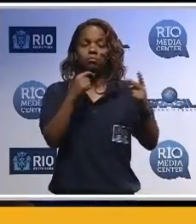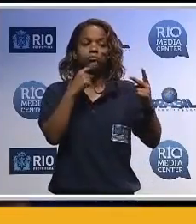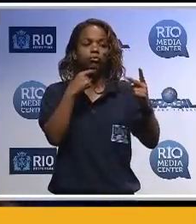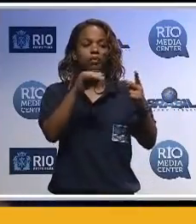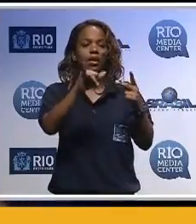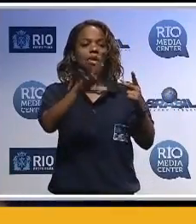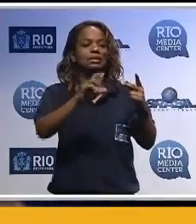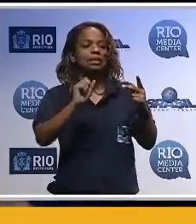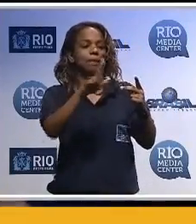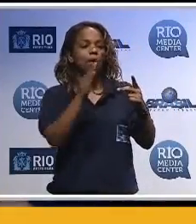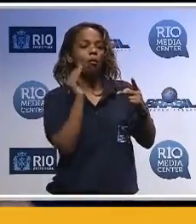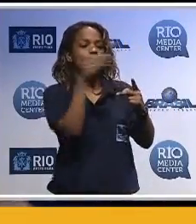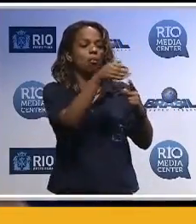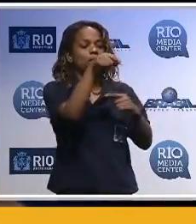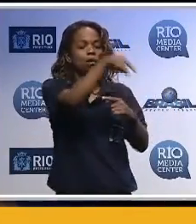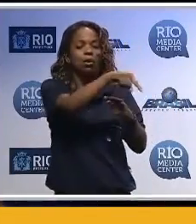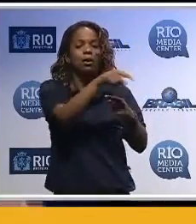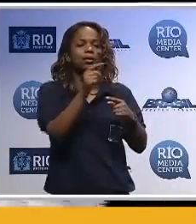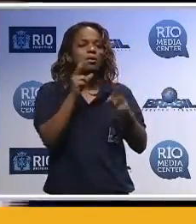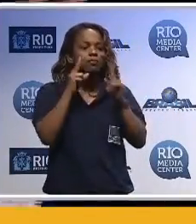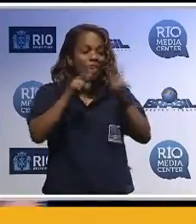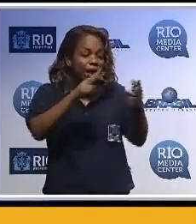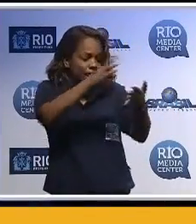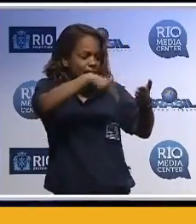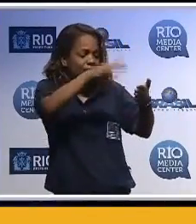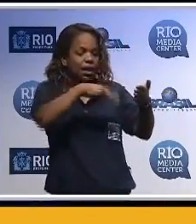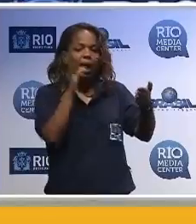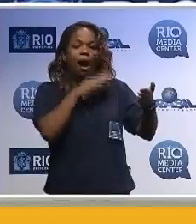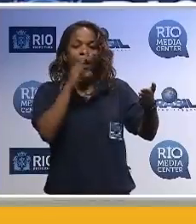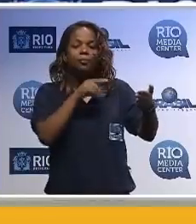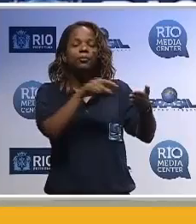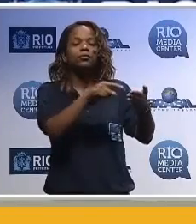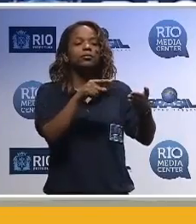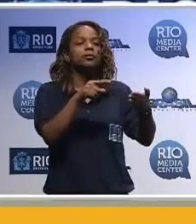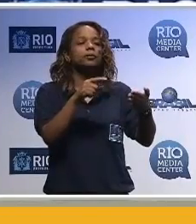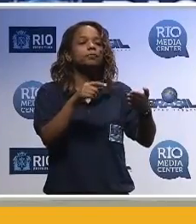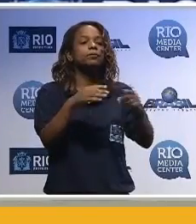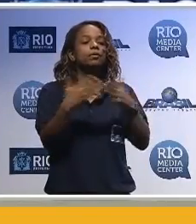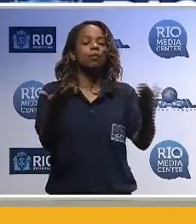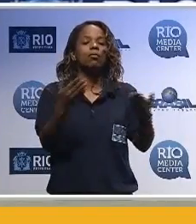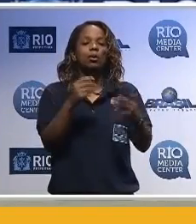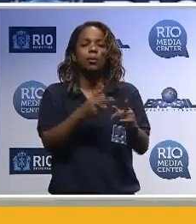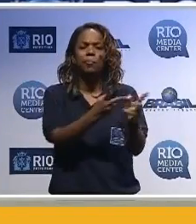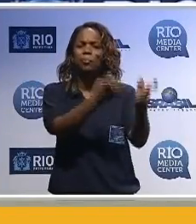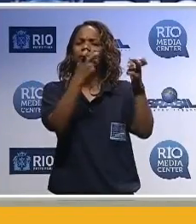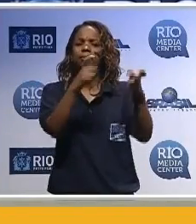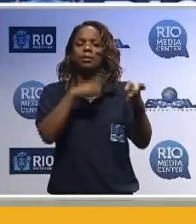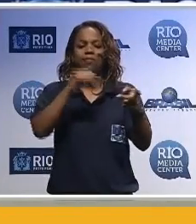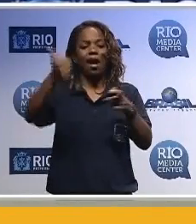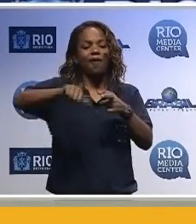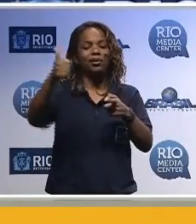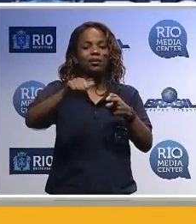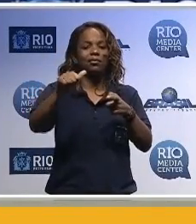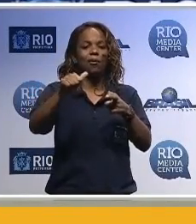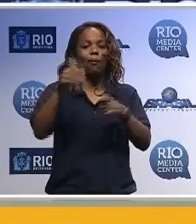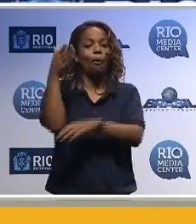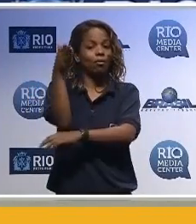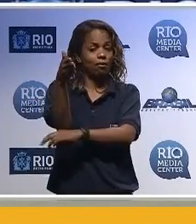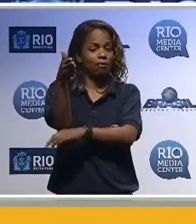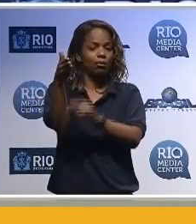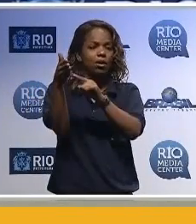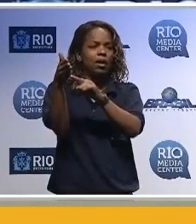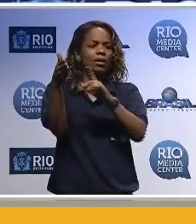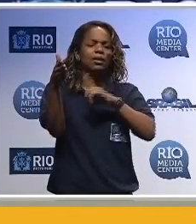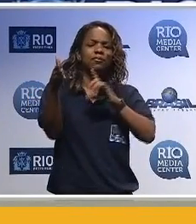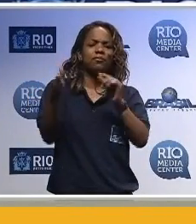Isabel. Eu dei uma olhada rápida no guia durante a coletiva e vi, por exemplo, avaliações de hotéis. A gente tem uma